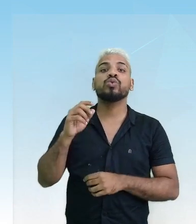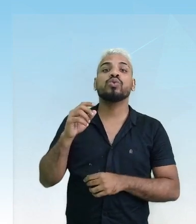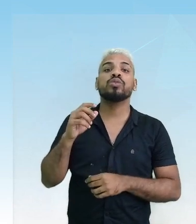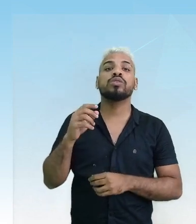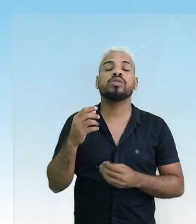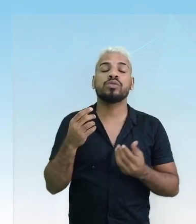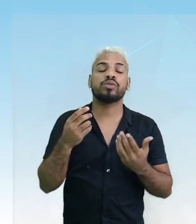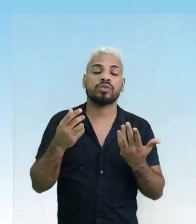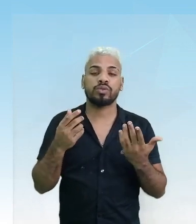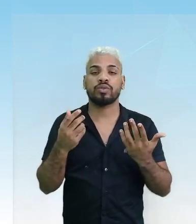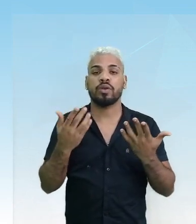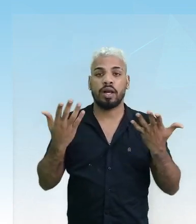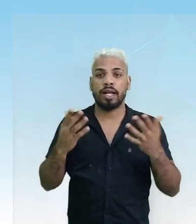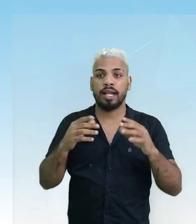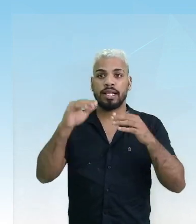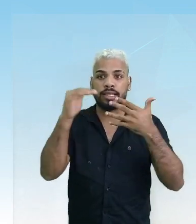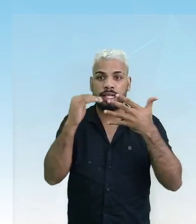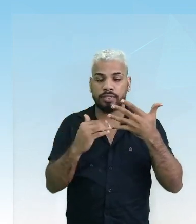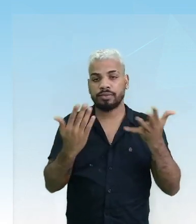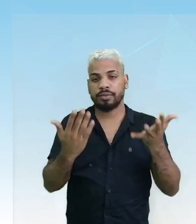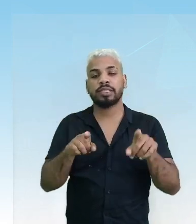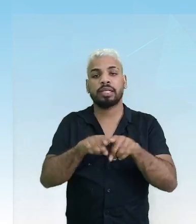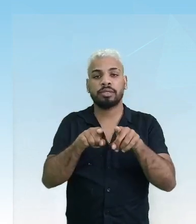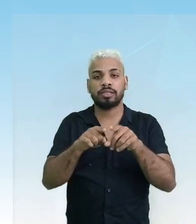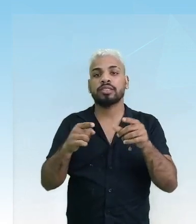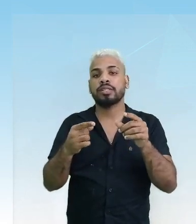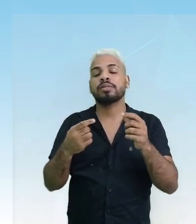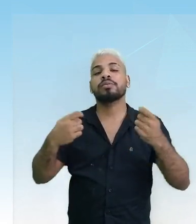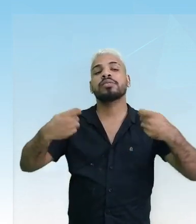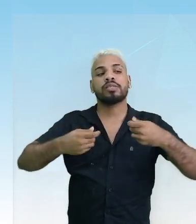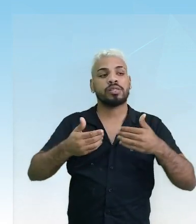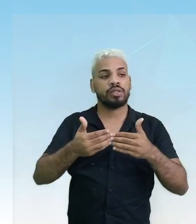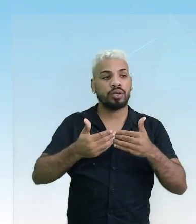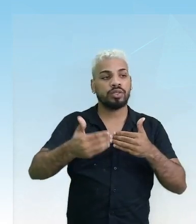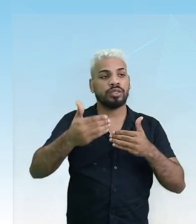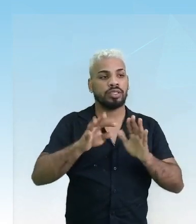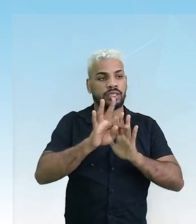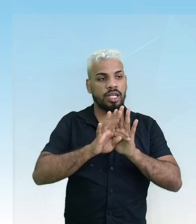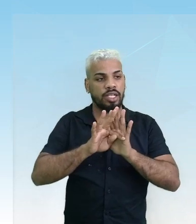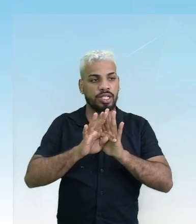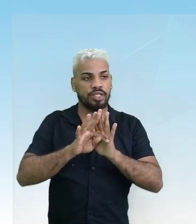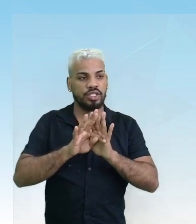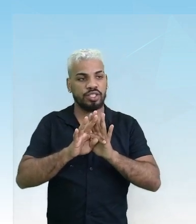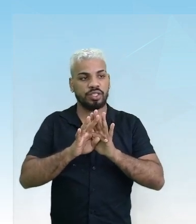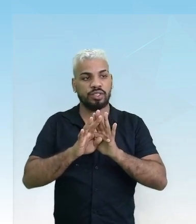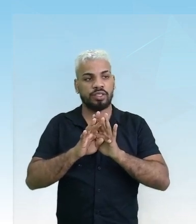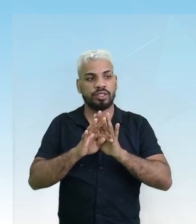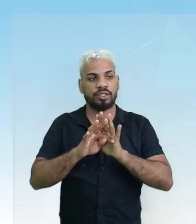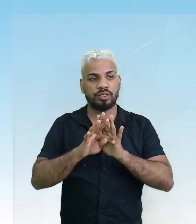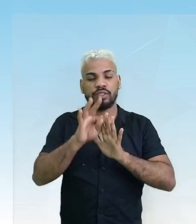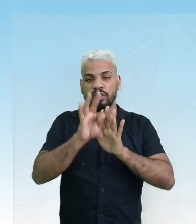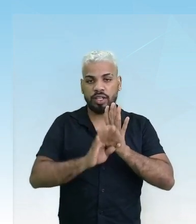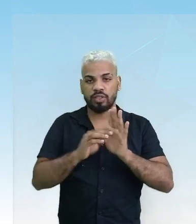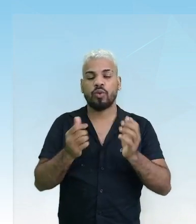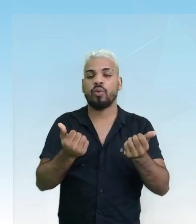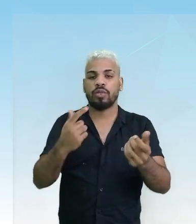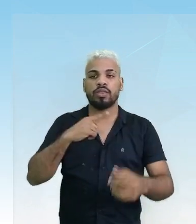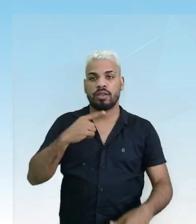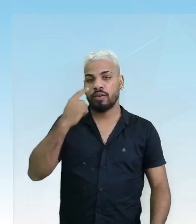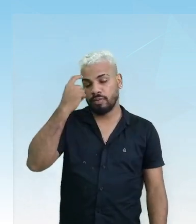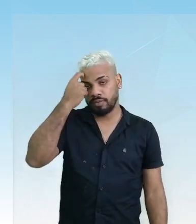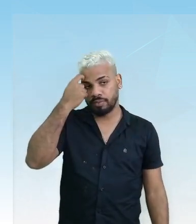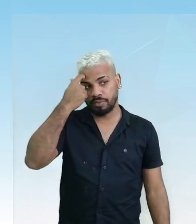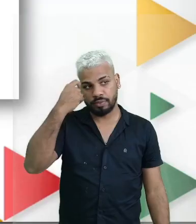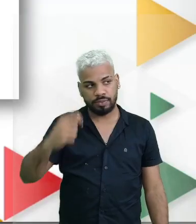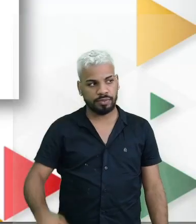mas saber também a semântica, o que é que ele perpassa no texto, o sentido que ele passa no texto. Olhem